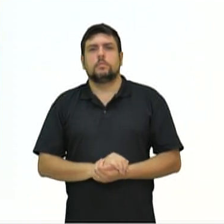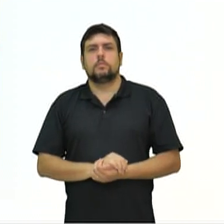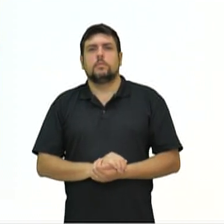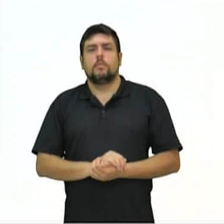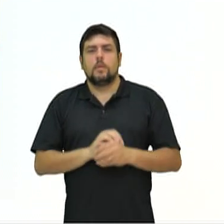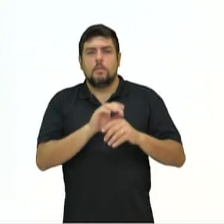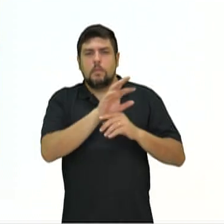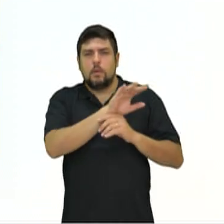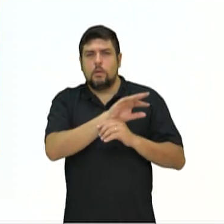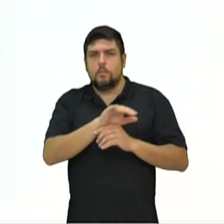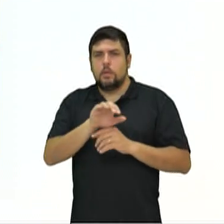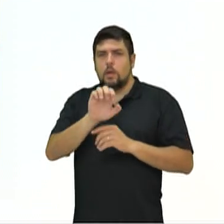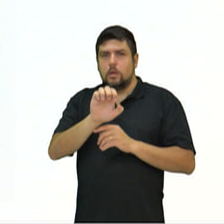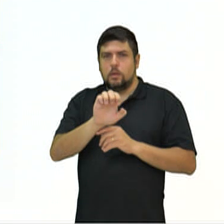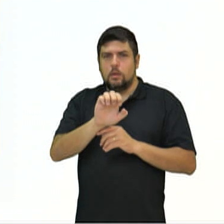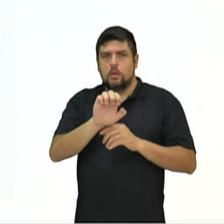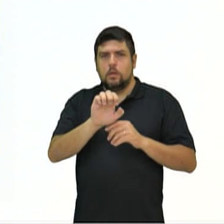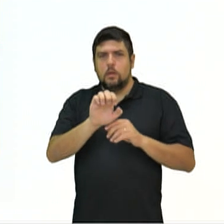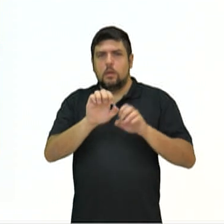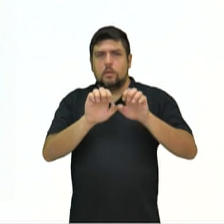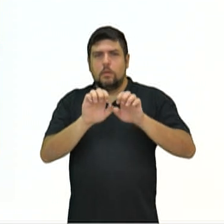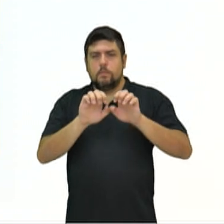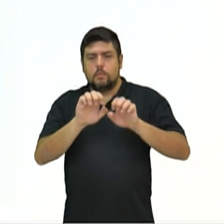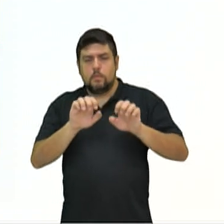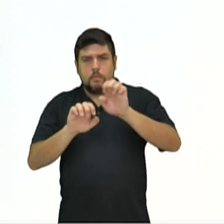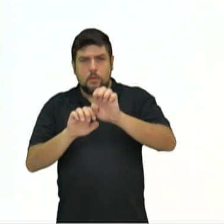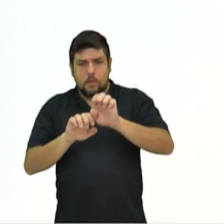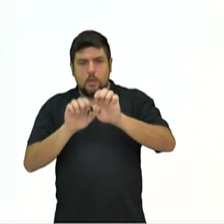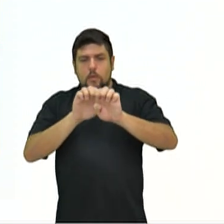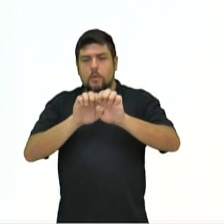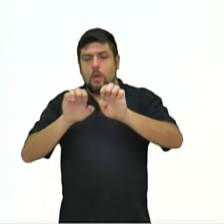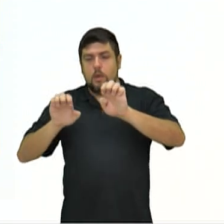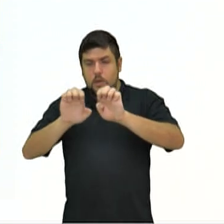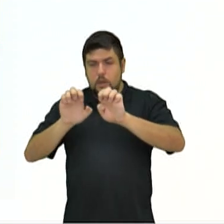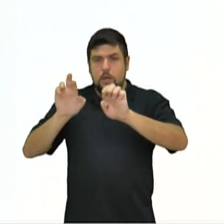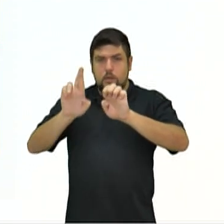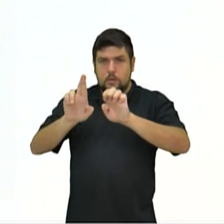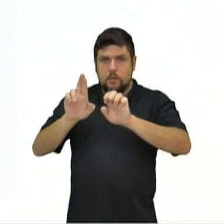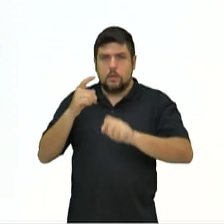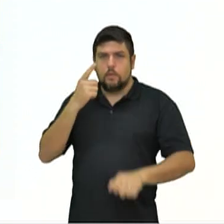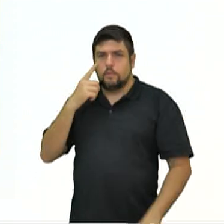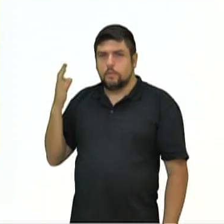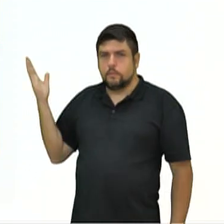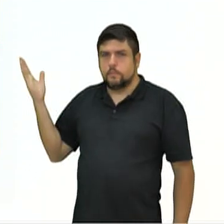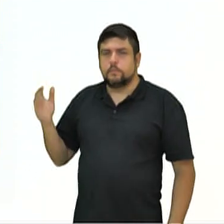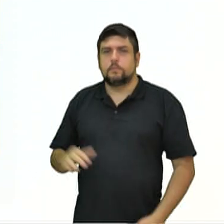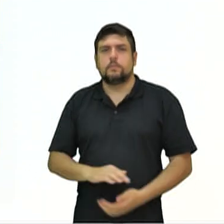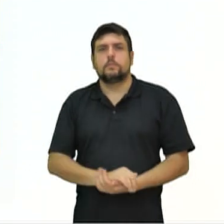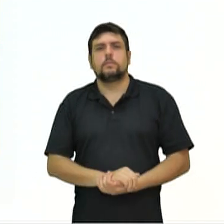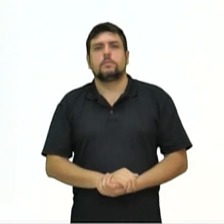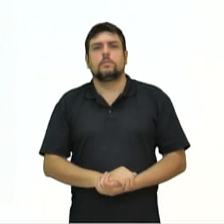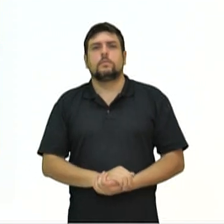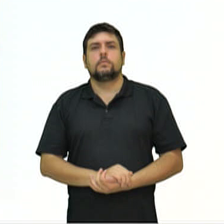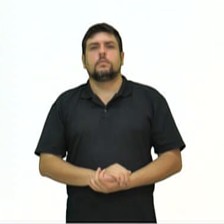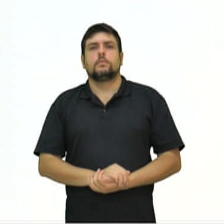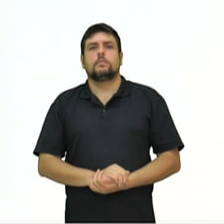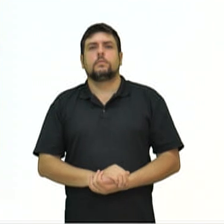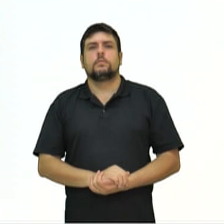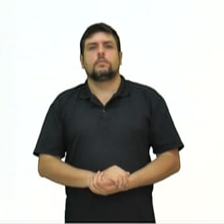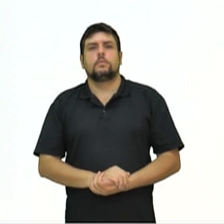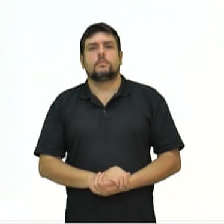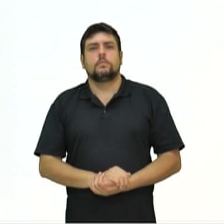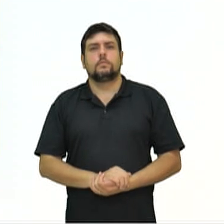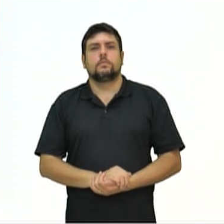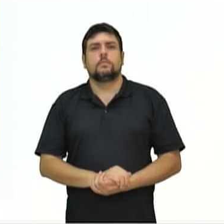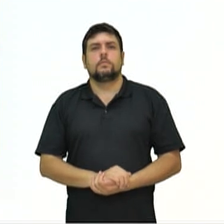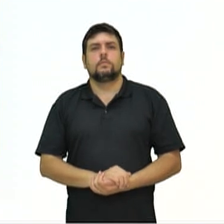acrescenta o ER. Ó, large, larger, nice, nicer, né? Aqui tem uma outra informação para vocês também,